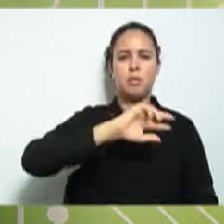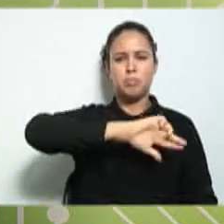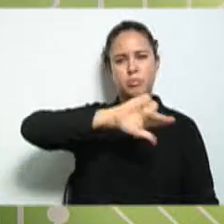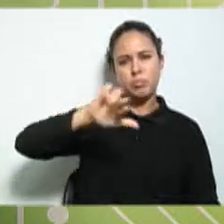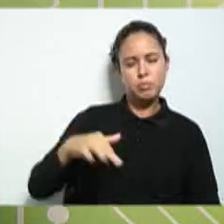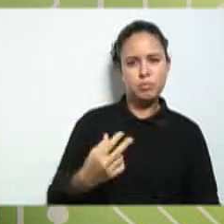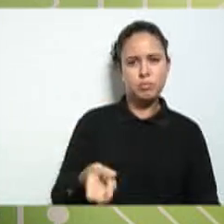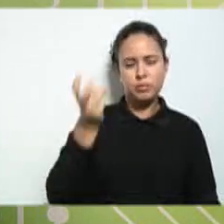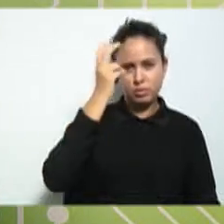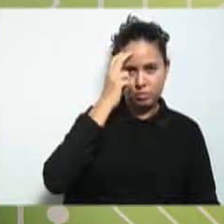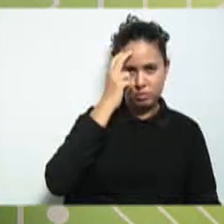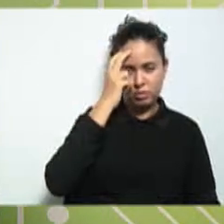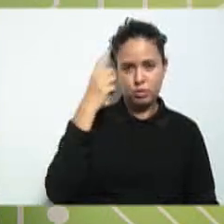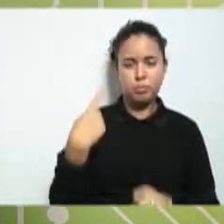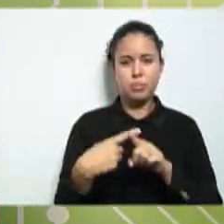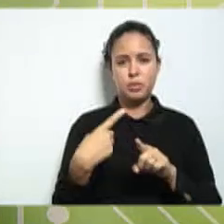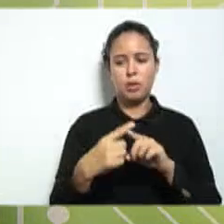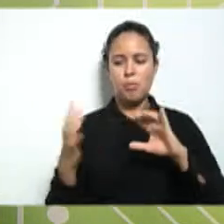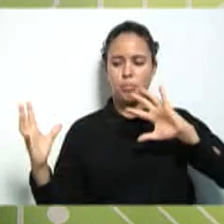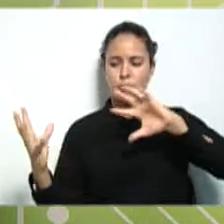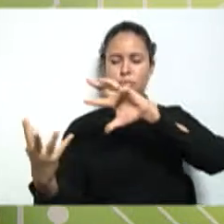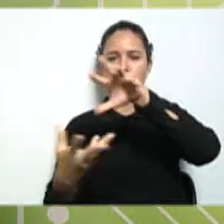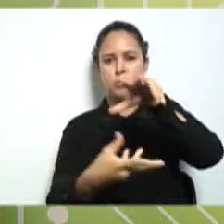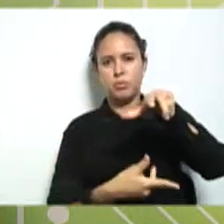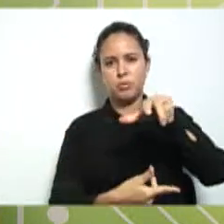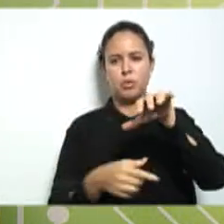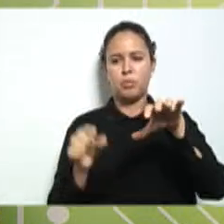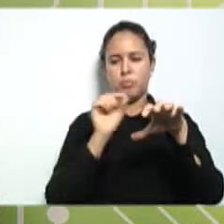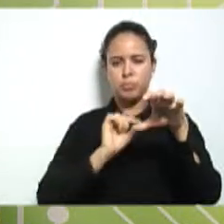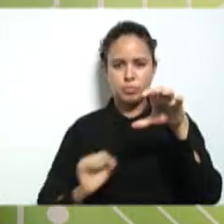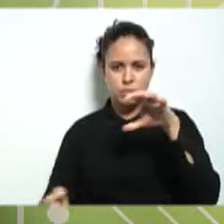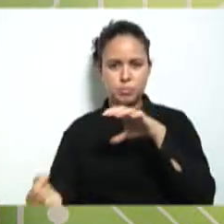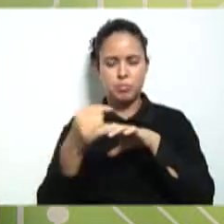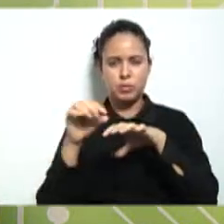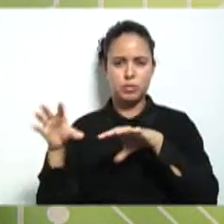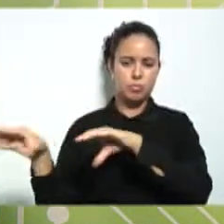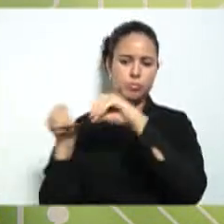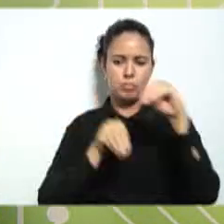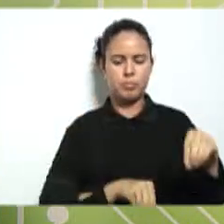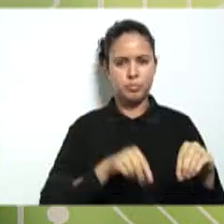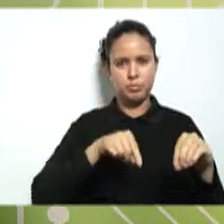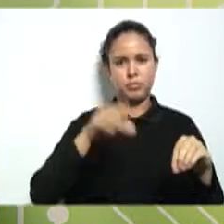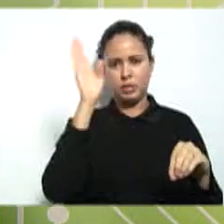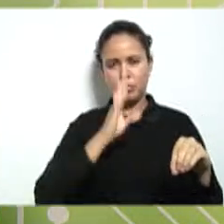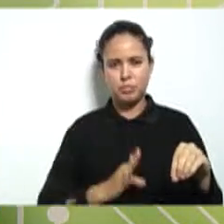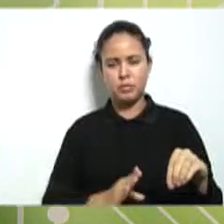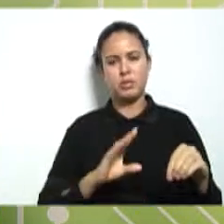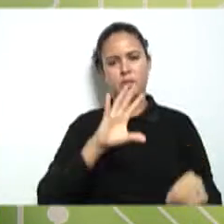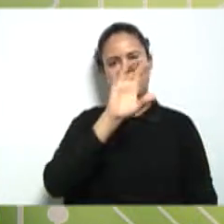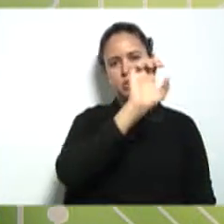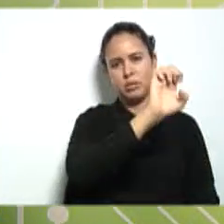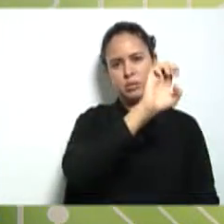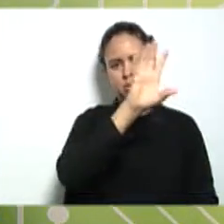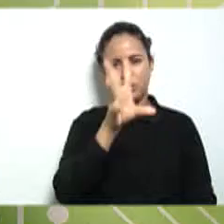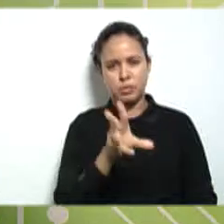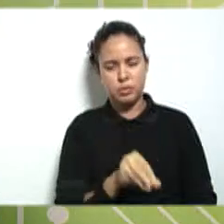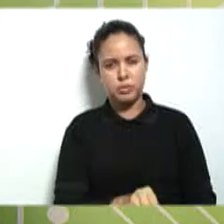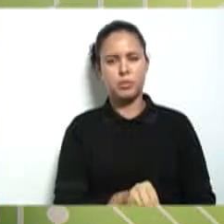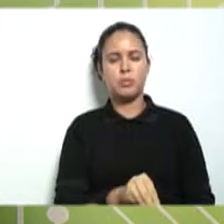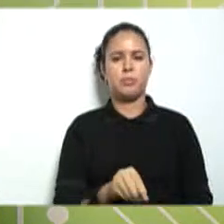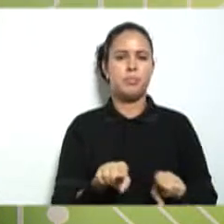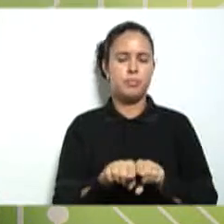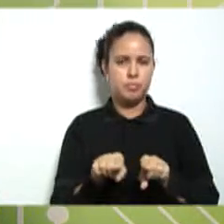vieram de várias partes do planeta para compor o nosso país. Nós temos aí a imigração europeia com a nossa colonização,